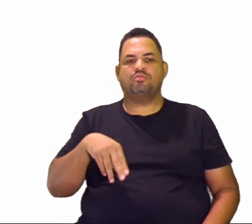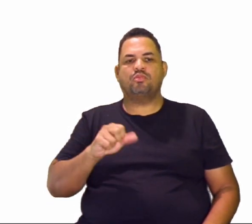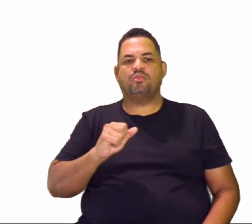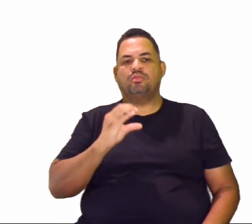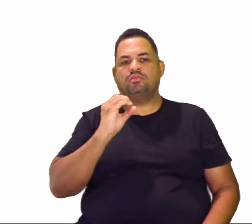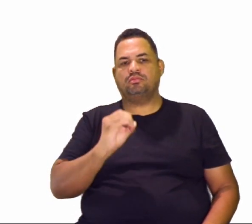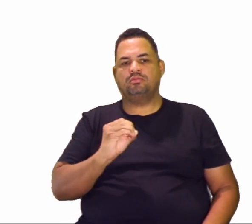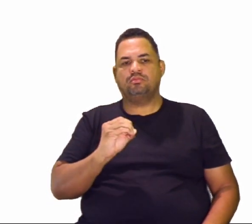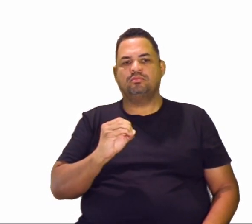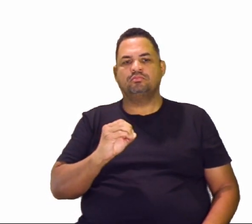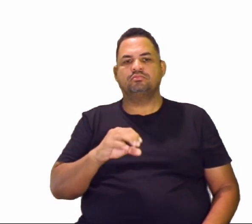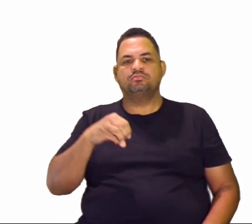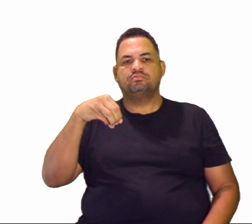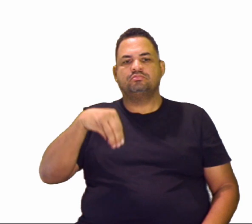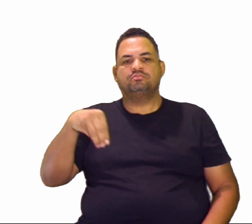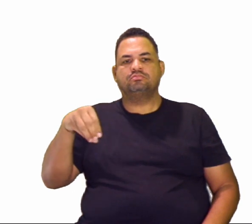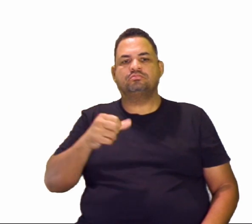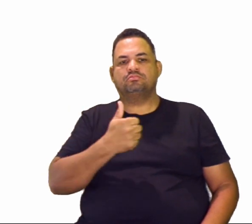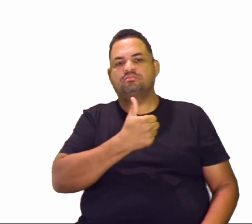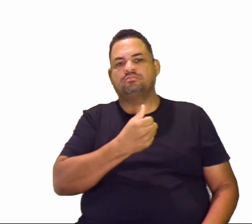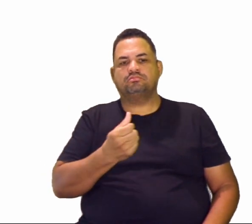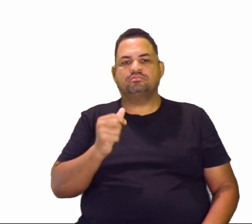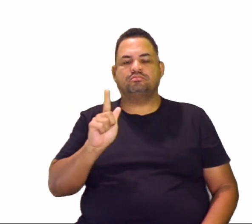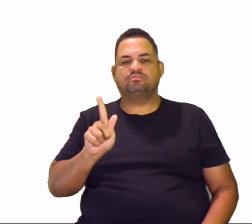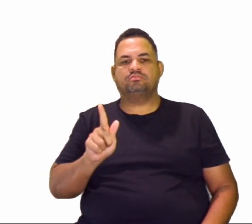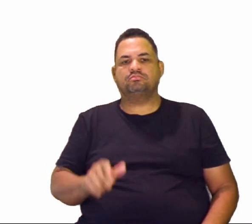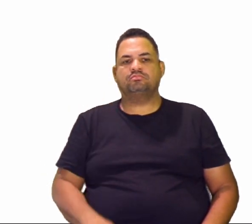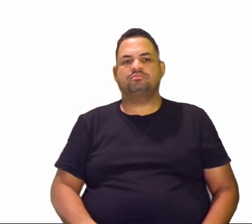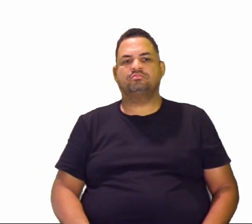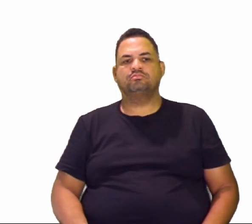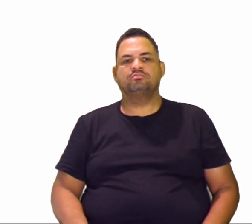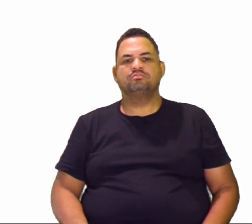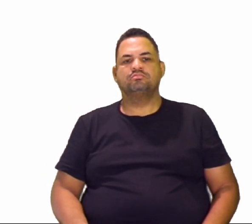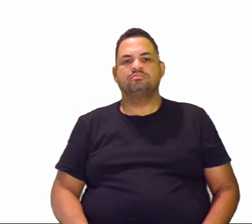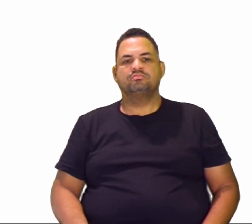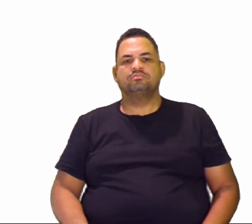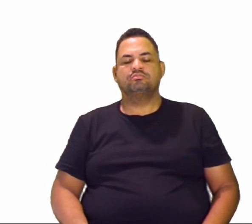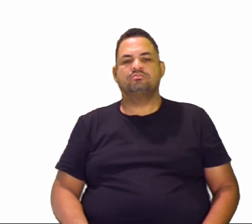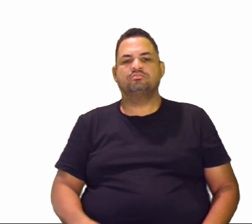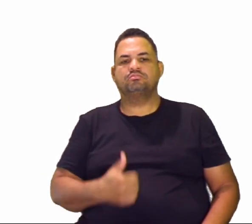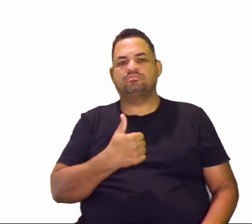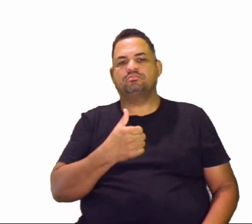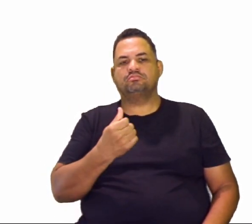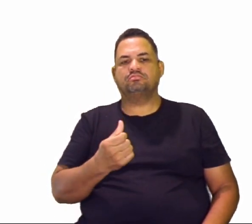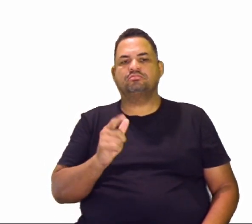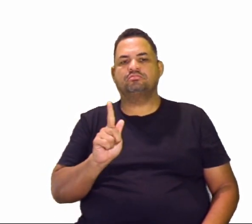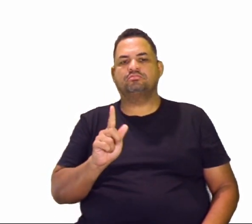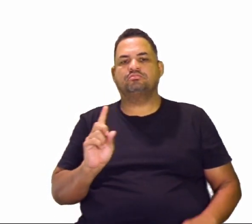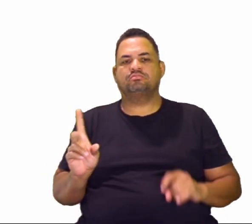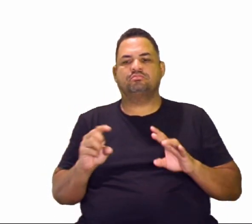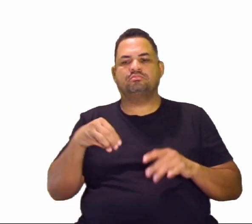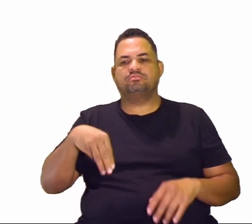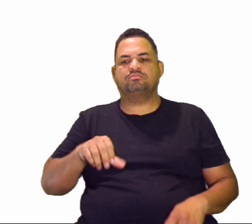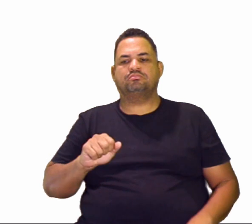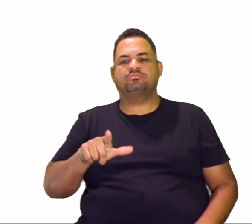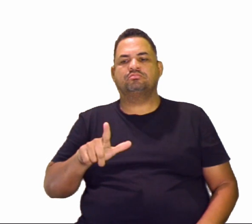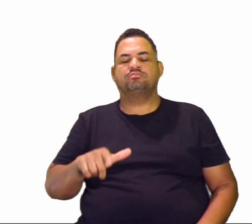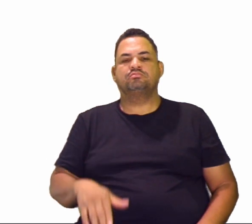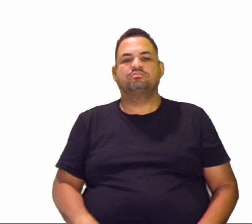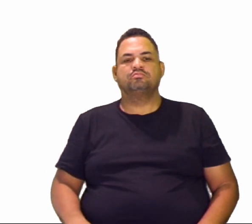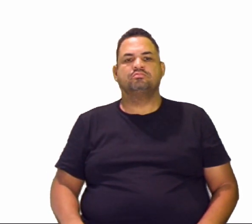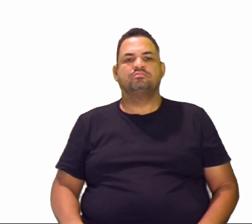oxigênio tem 16 gramas. Portanto, o oxigênio, 16 gramas por mol. Sendo